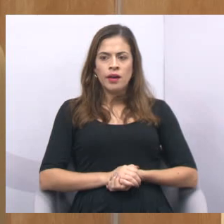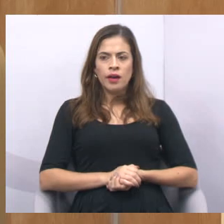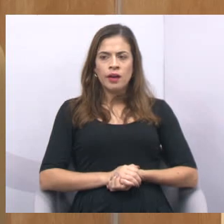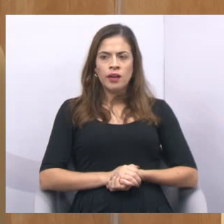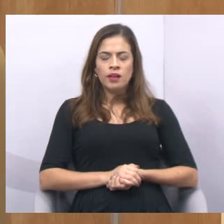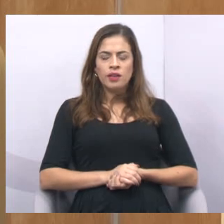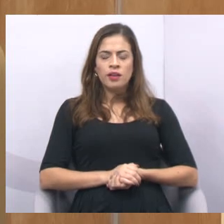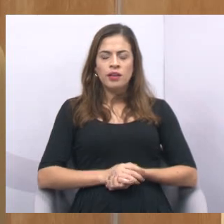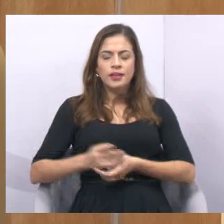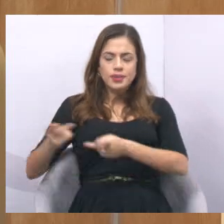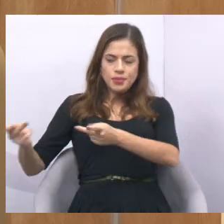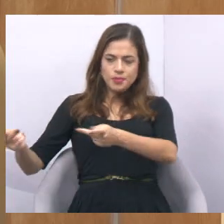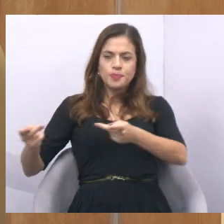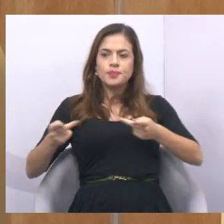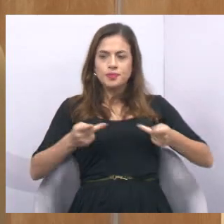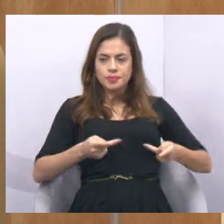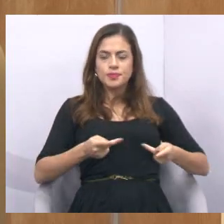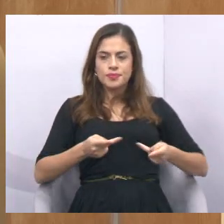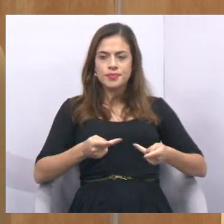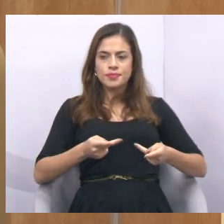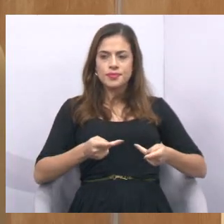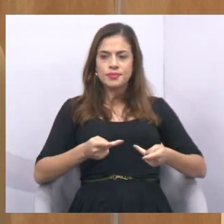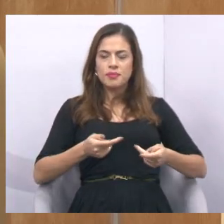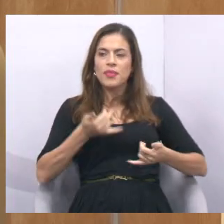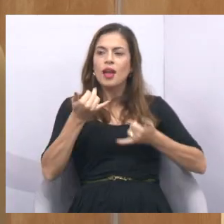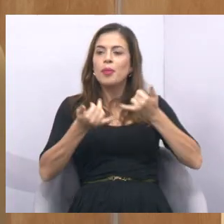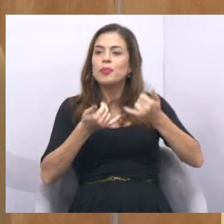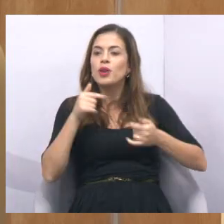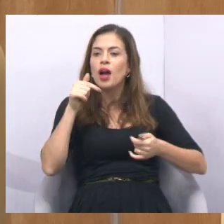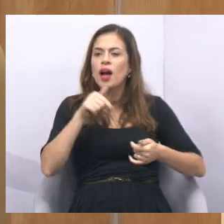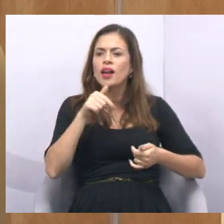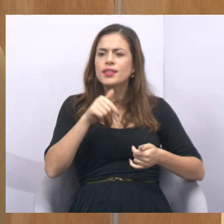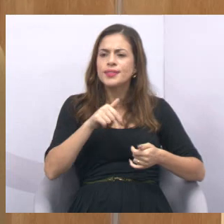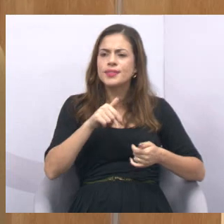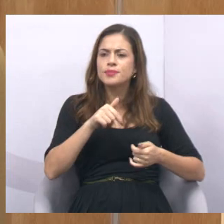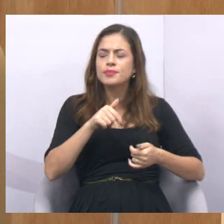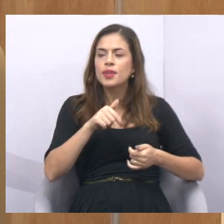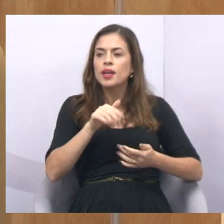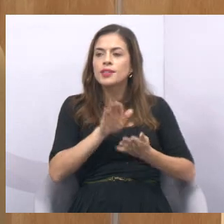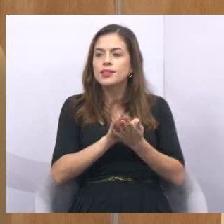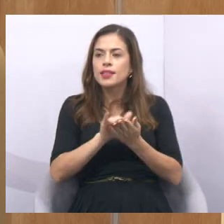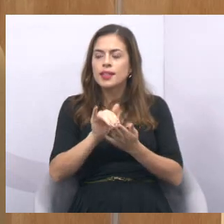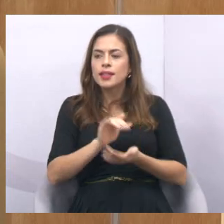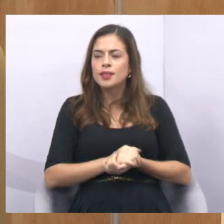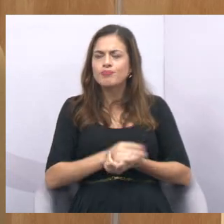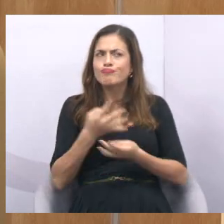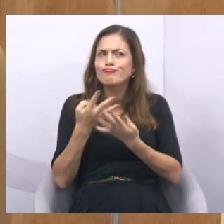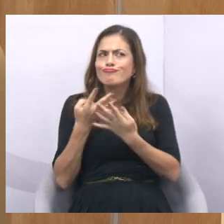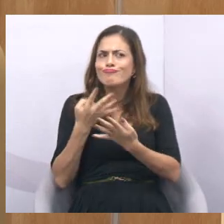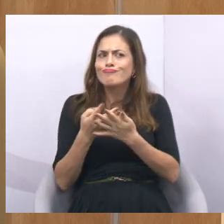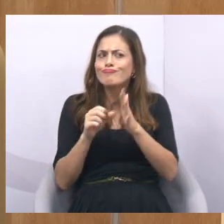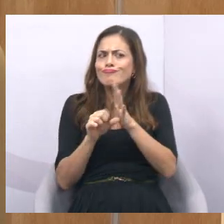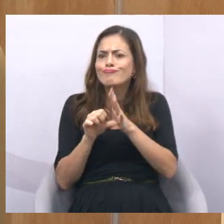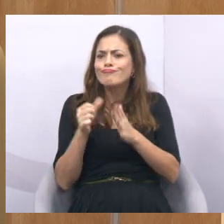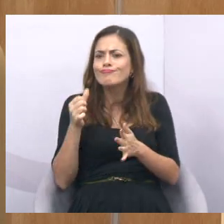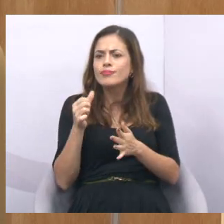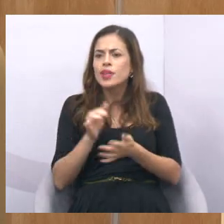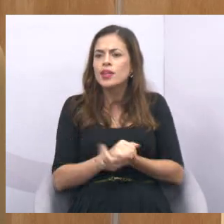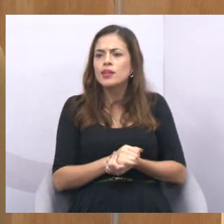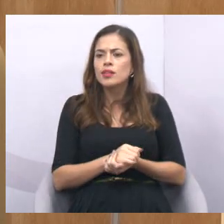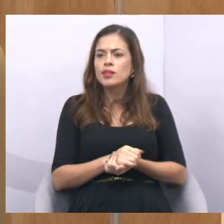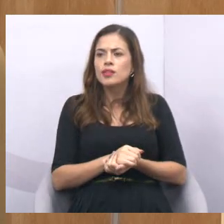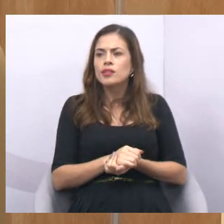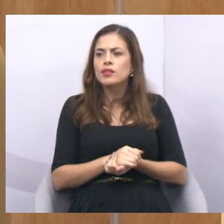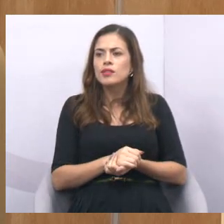Eles me convidaram para que viesse jogar em Jacareí. Eu confesso que, no primeiro momento,